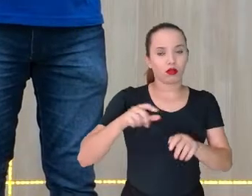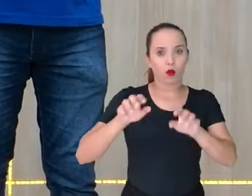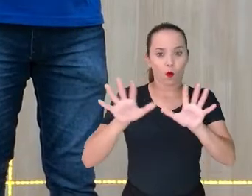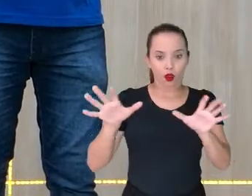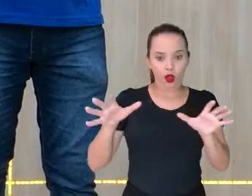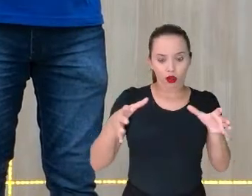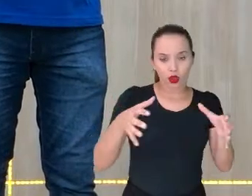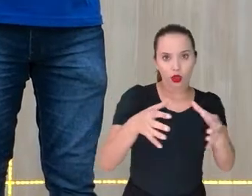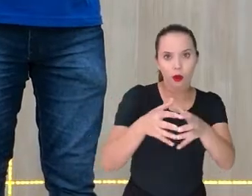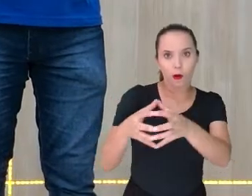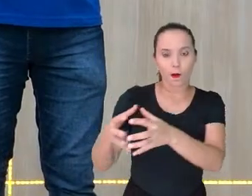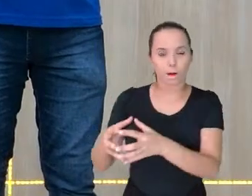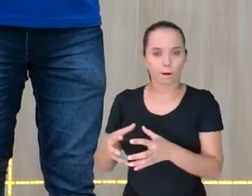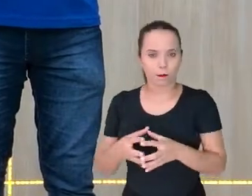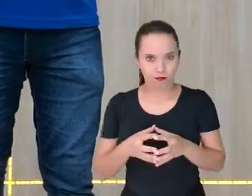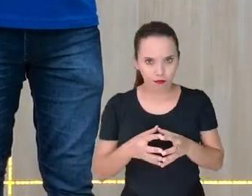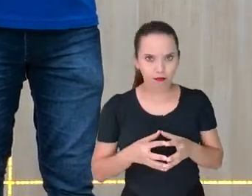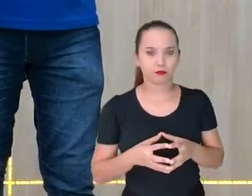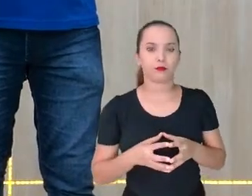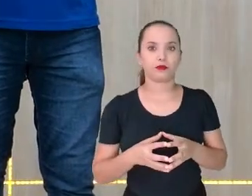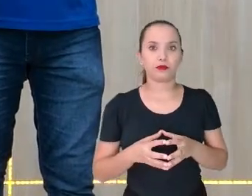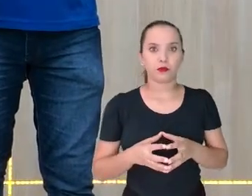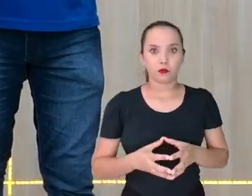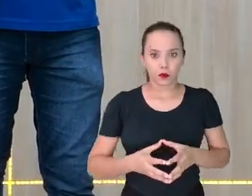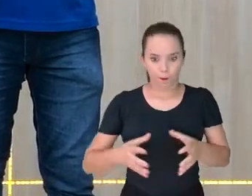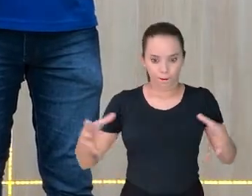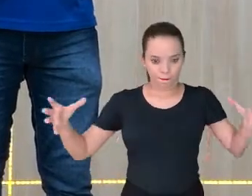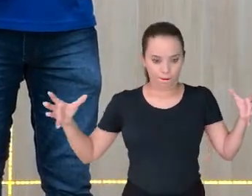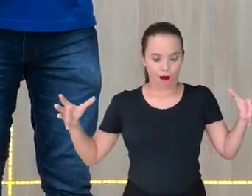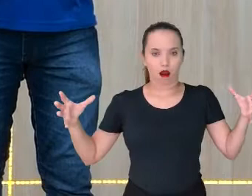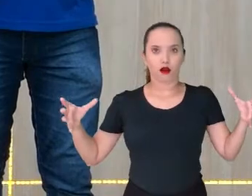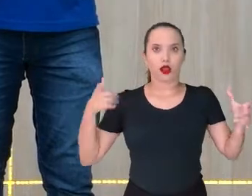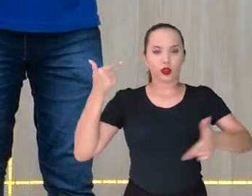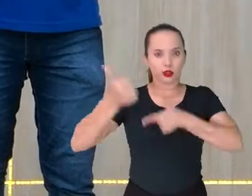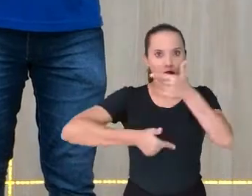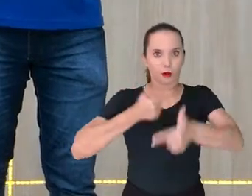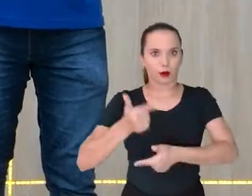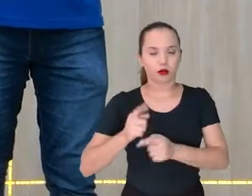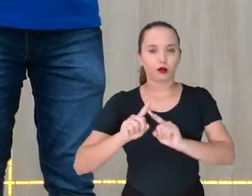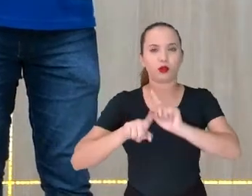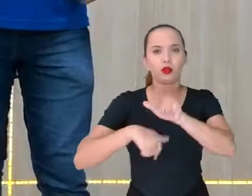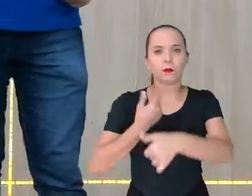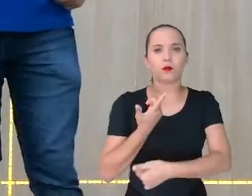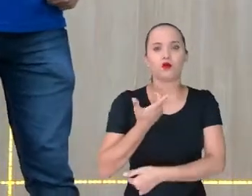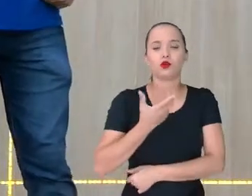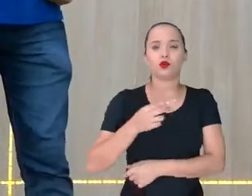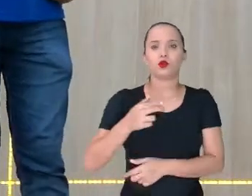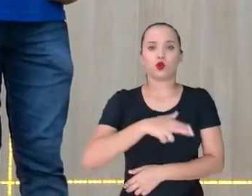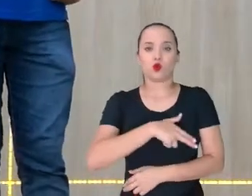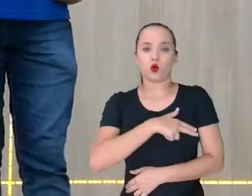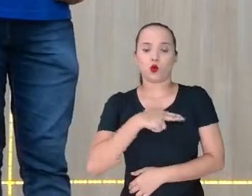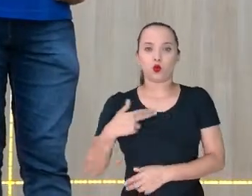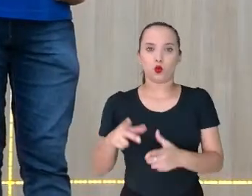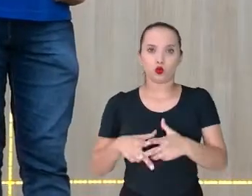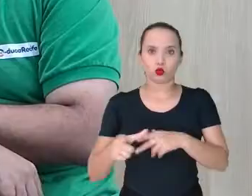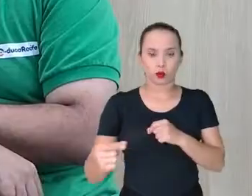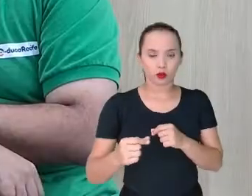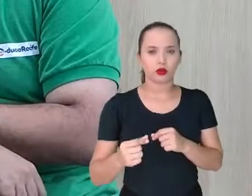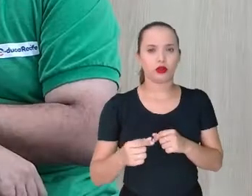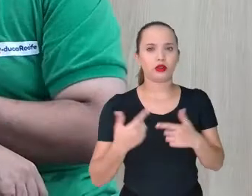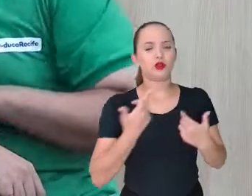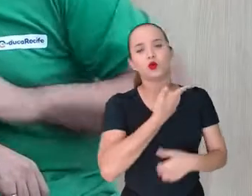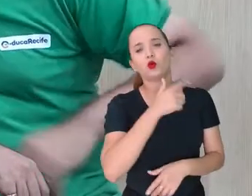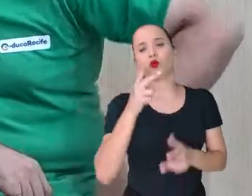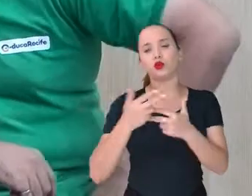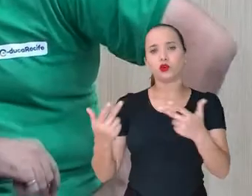né? Opa! Uma linha de produção muito grande. Depois, um japonês. E outra questão Diga aí, aí